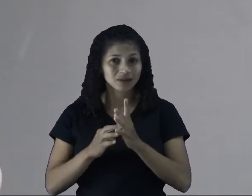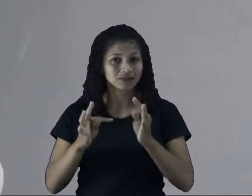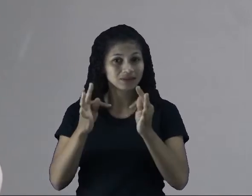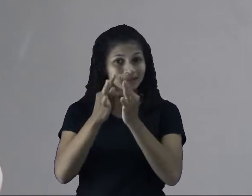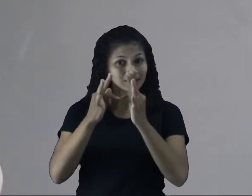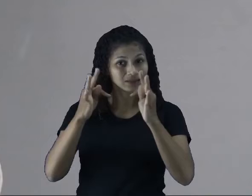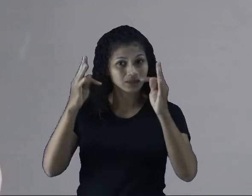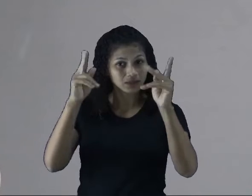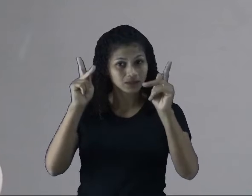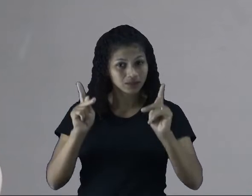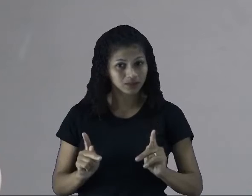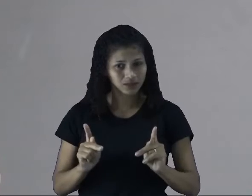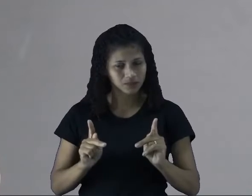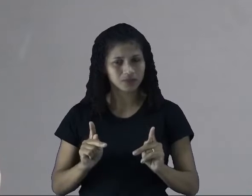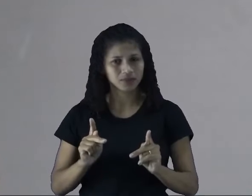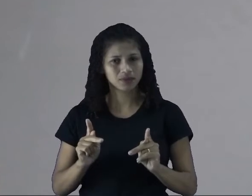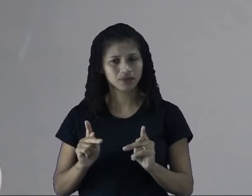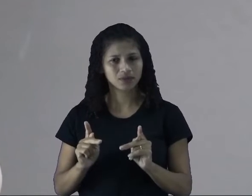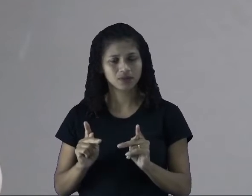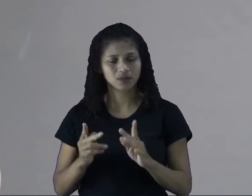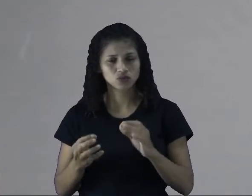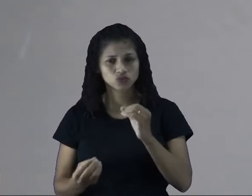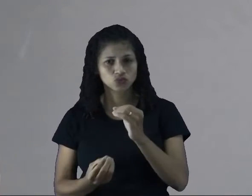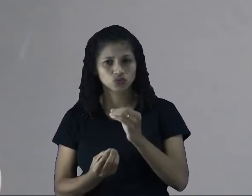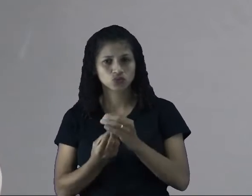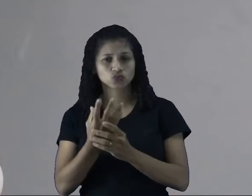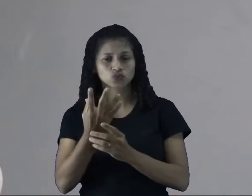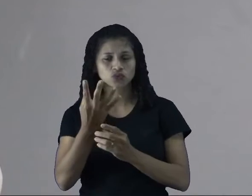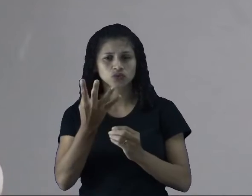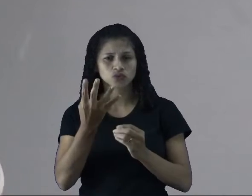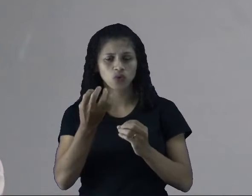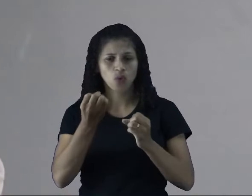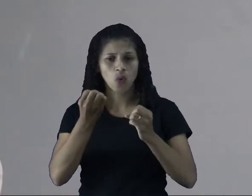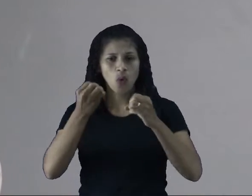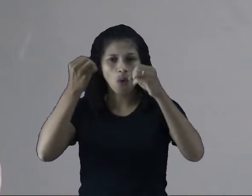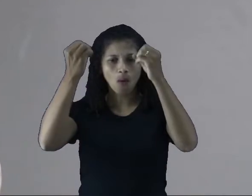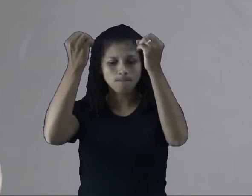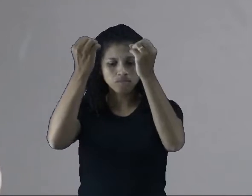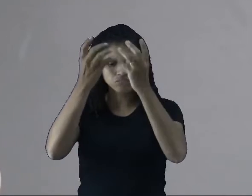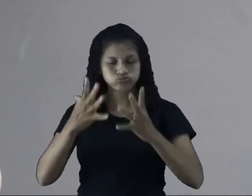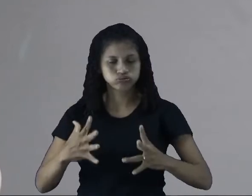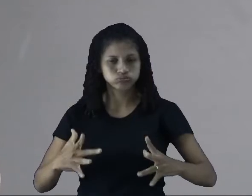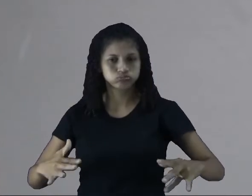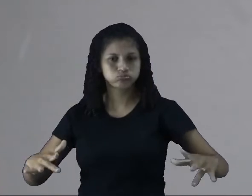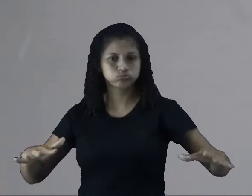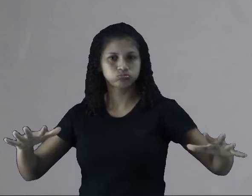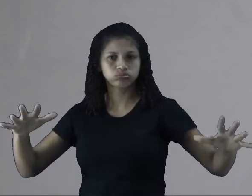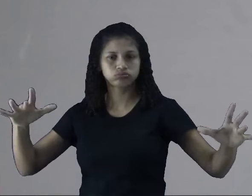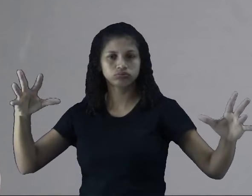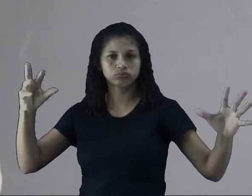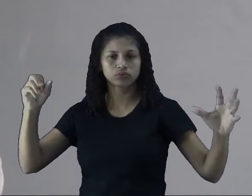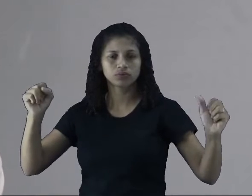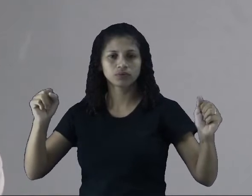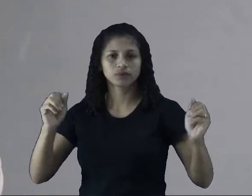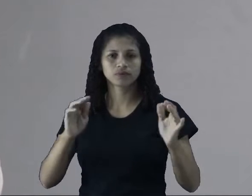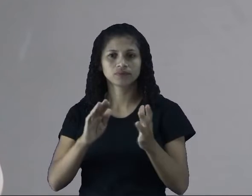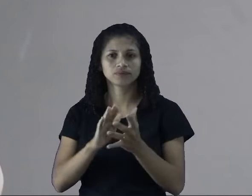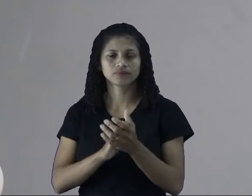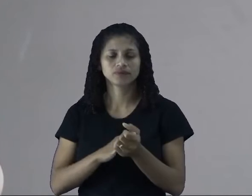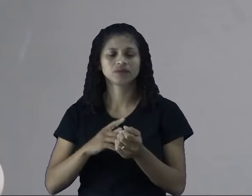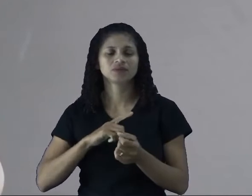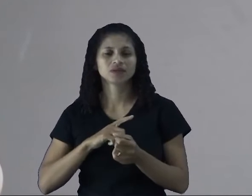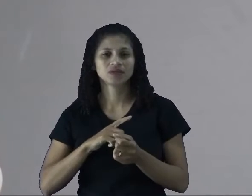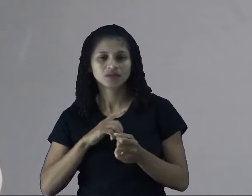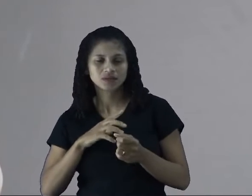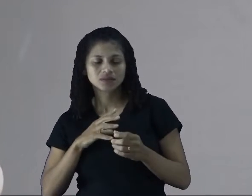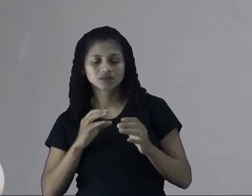Então, teve esse Big Bang, formação do hélio e do hidrogênio, formação das estrelas e depois, né, quando essas estrelas explodem, a gente tem o quê?